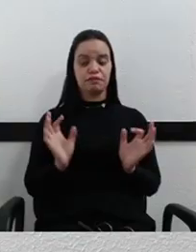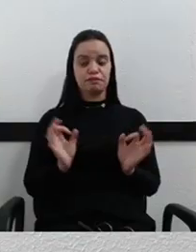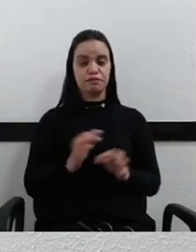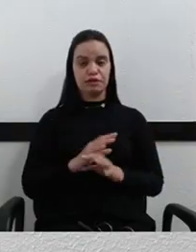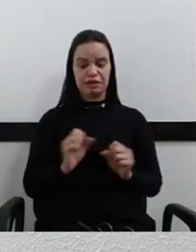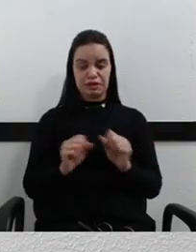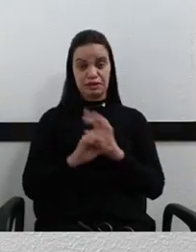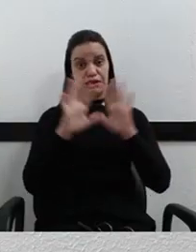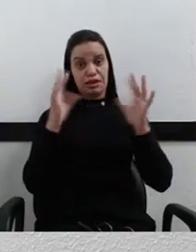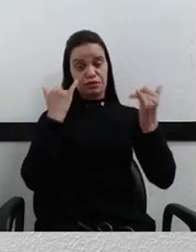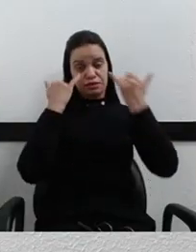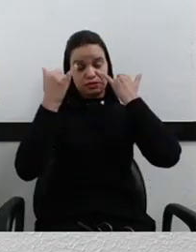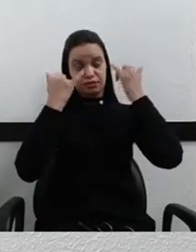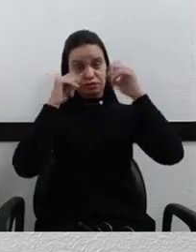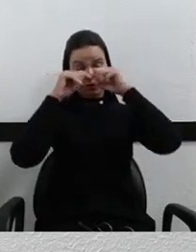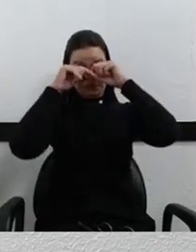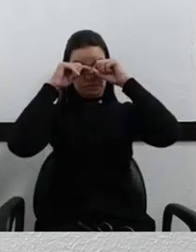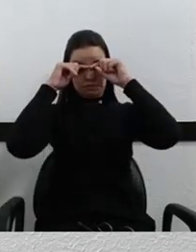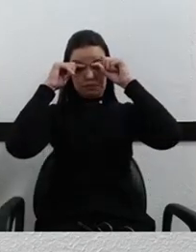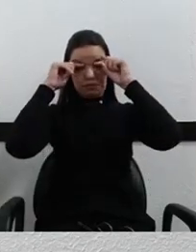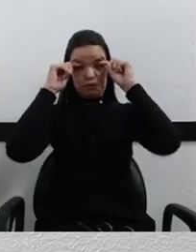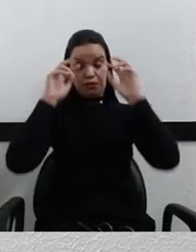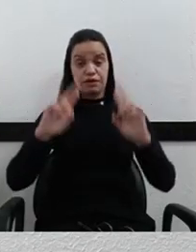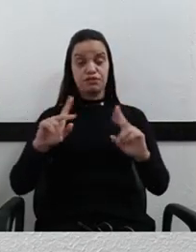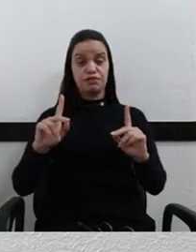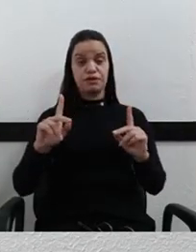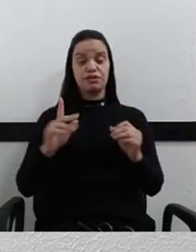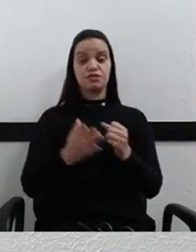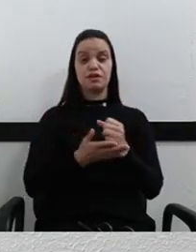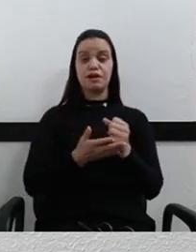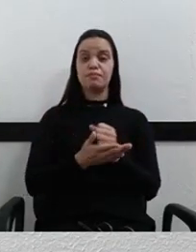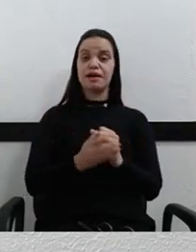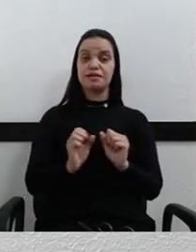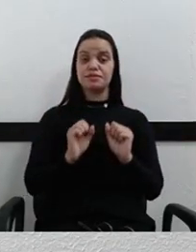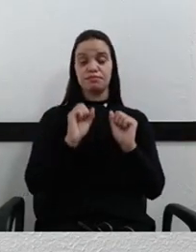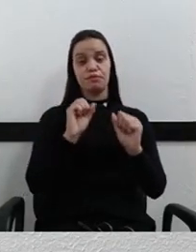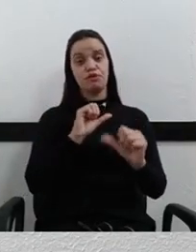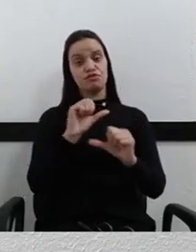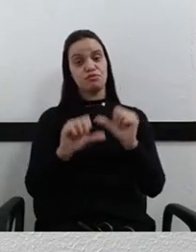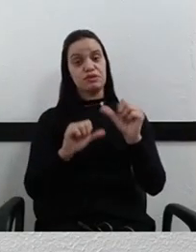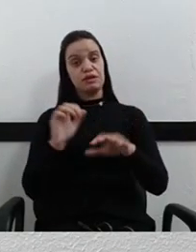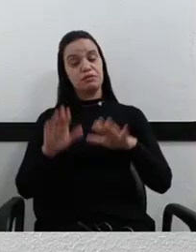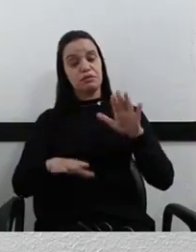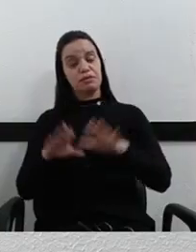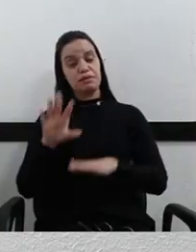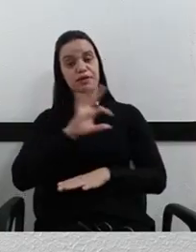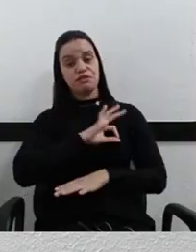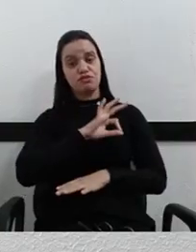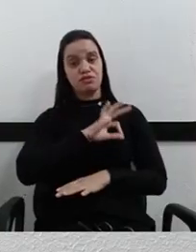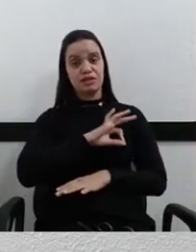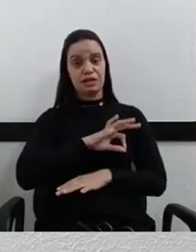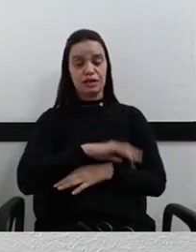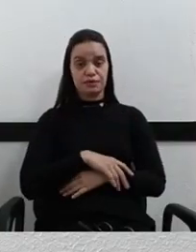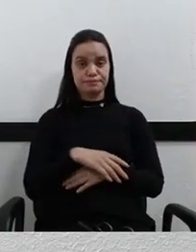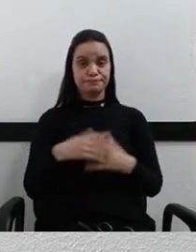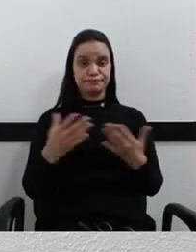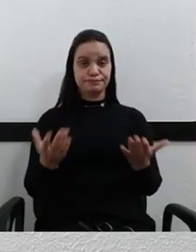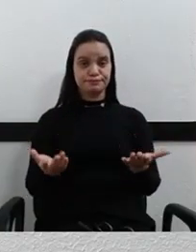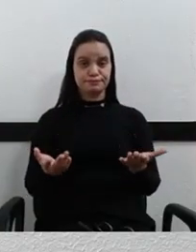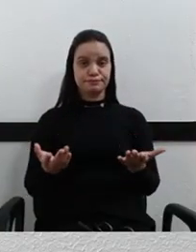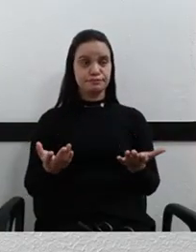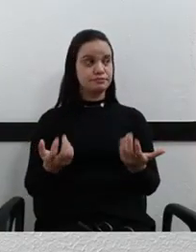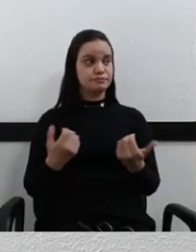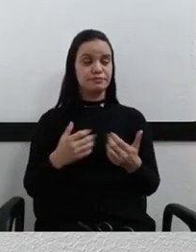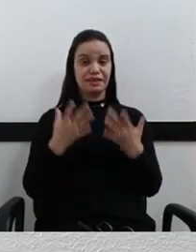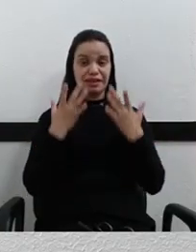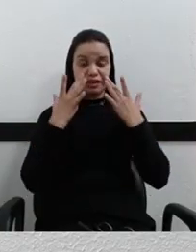claramente, 30 avos. A única diferença é que a base dos 30 avos pode mudar, caso nós tenhamos reajustes salariais nesse período. Então, isso também vai ter que ser